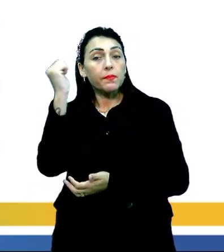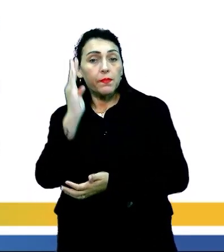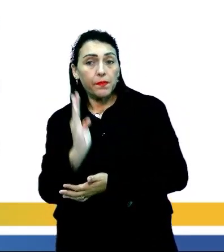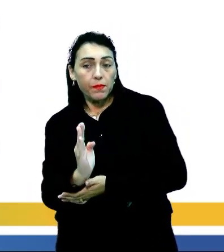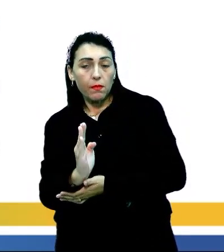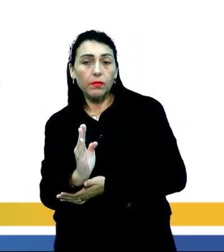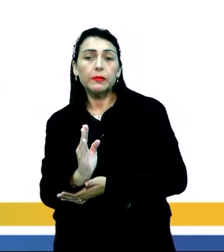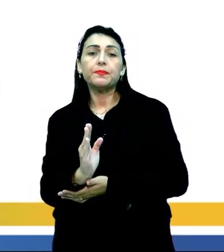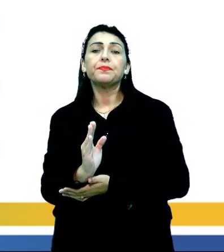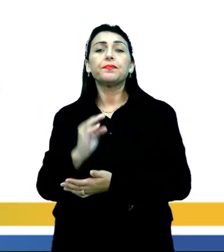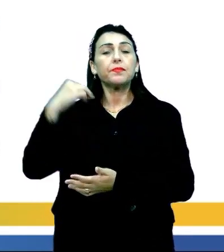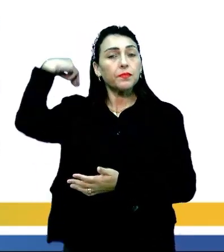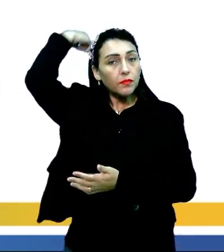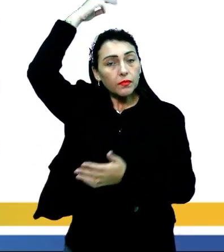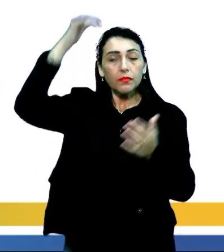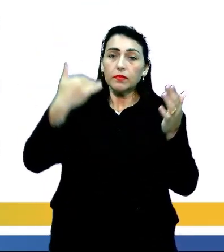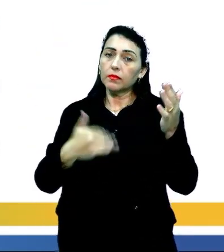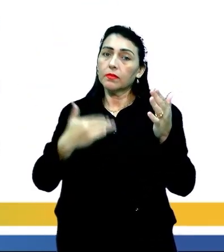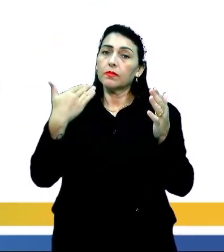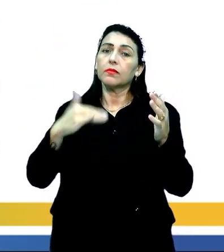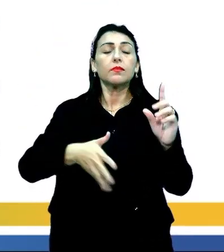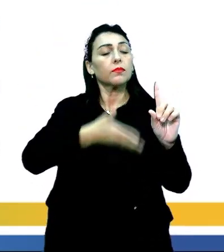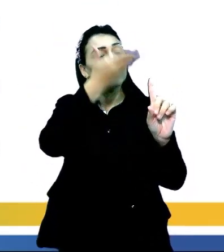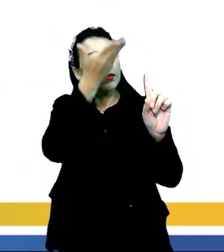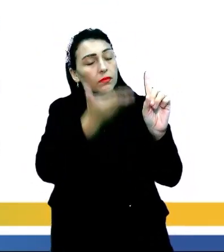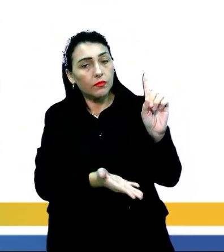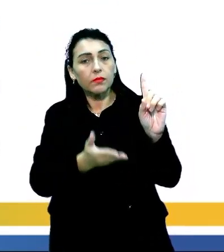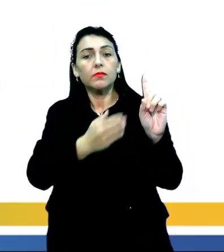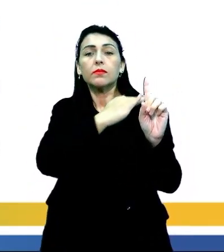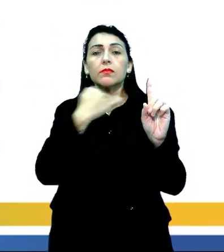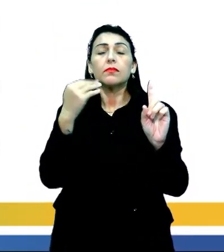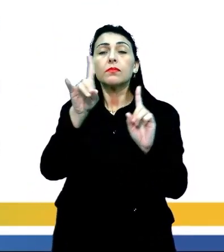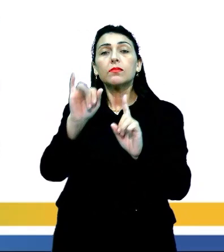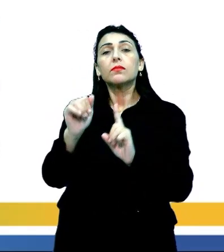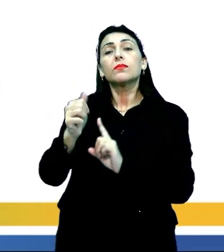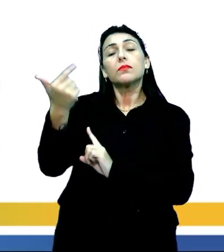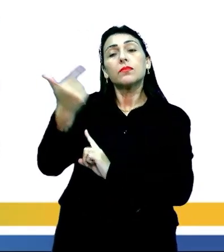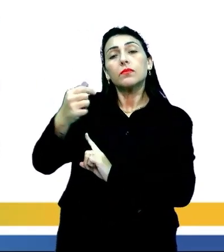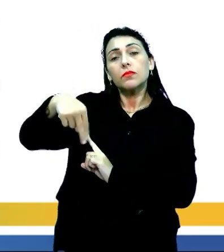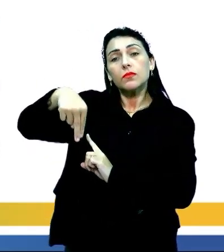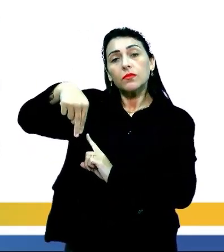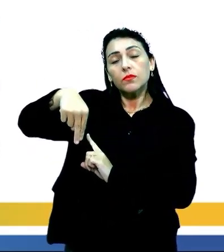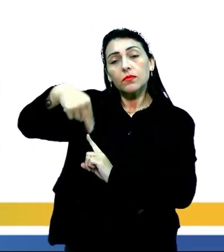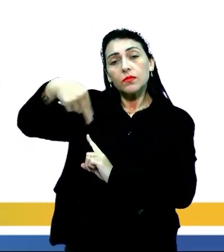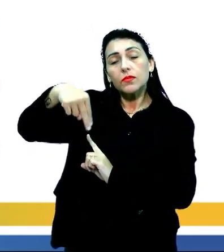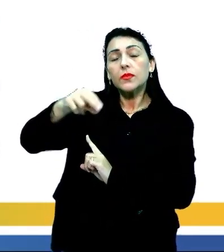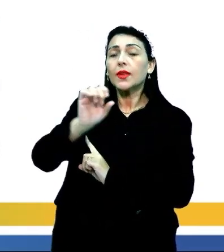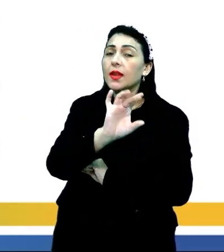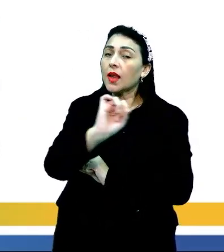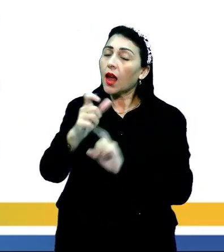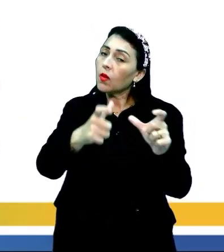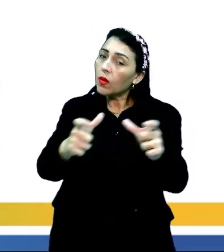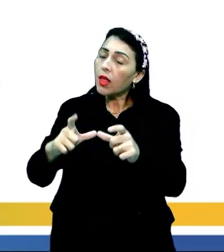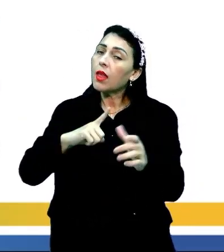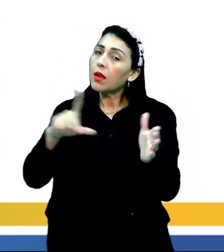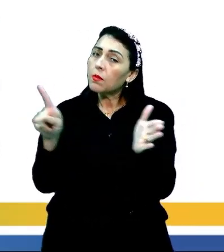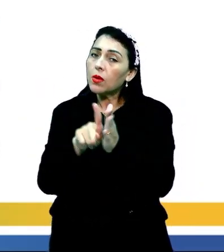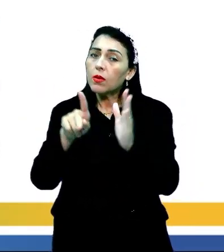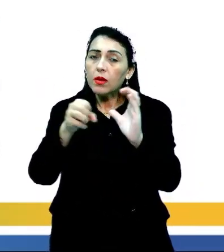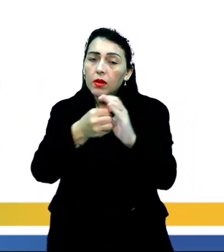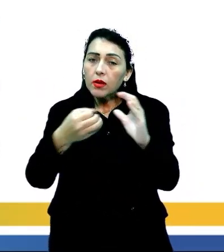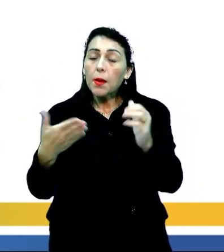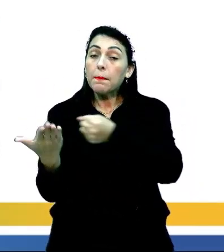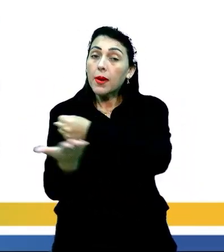o México também homenageia seus mortos no dia 2 de novembro Mas cada lugar tem suas próprias características